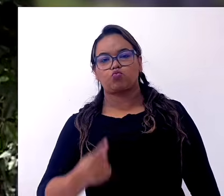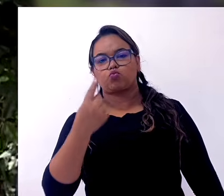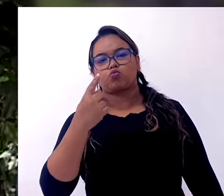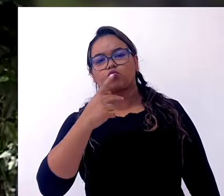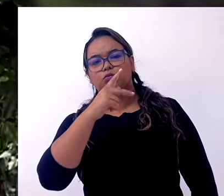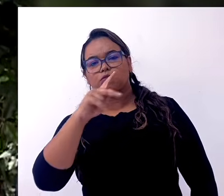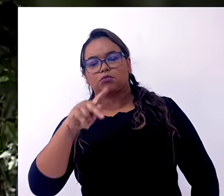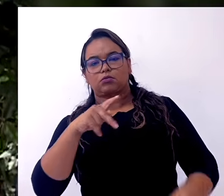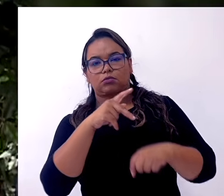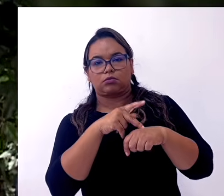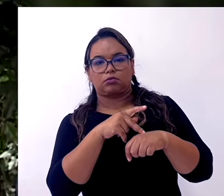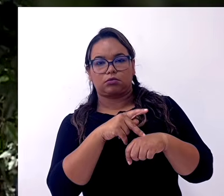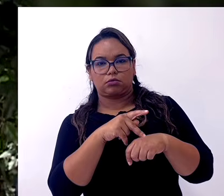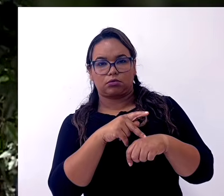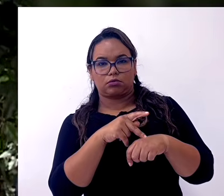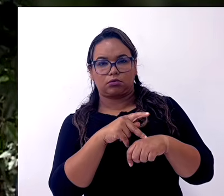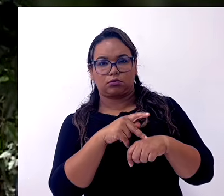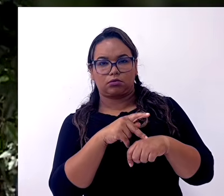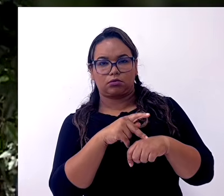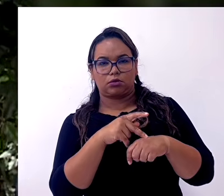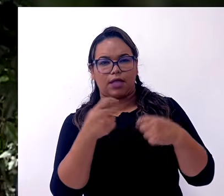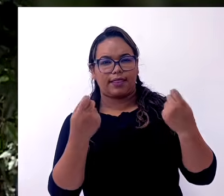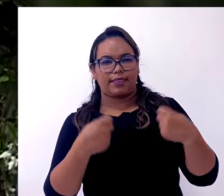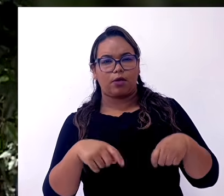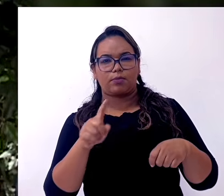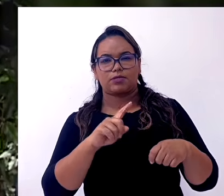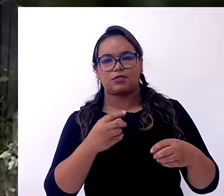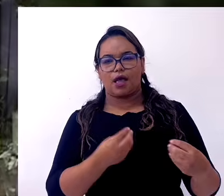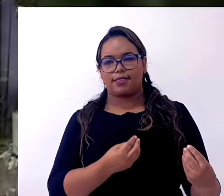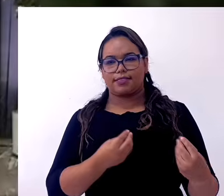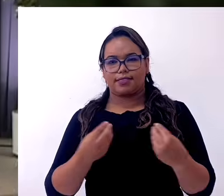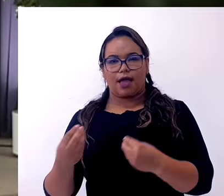oficial? Que havia